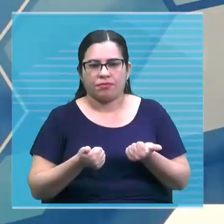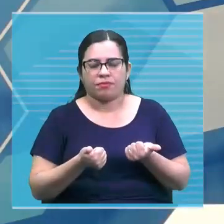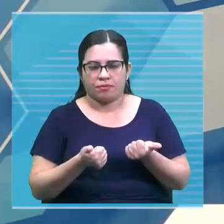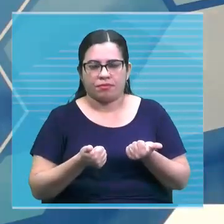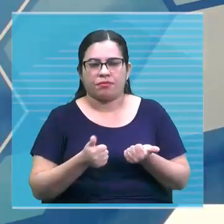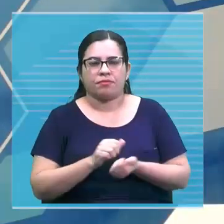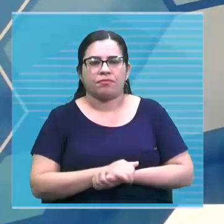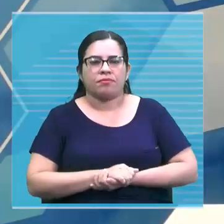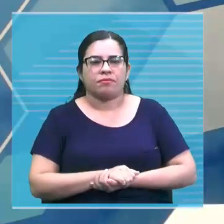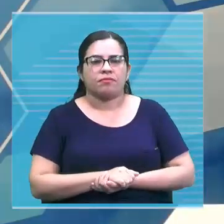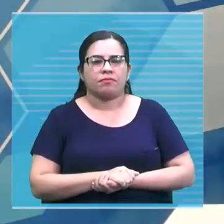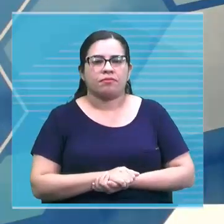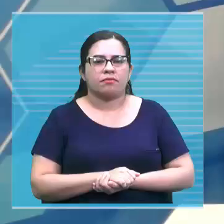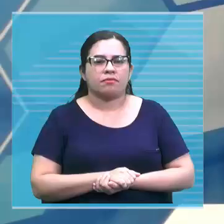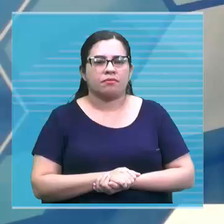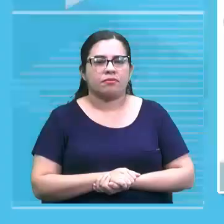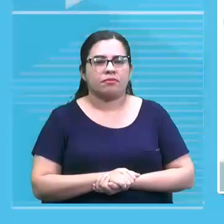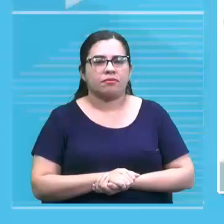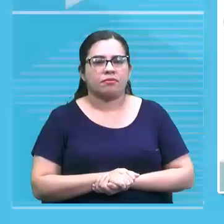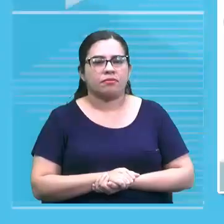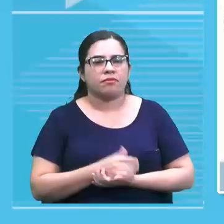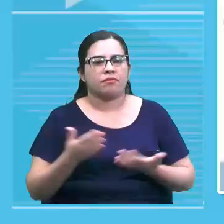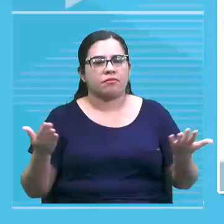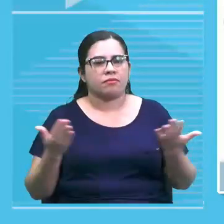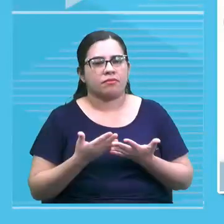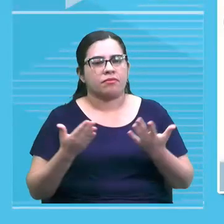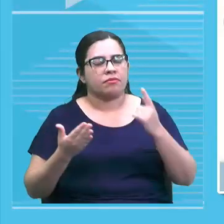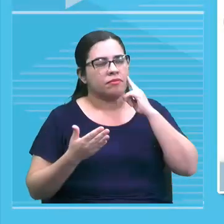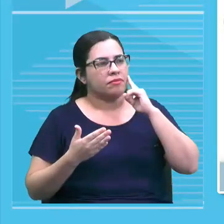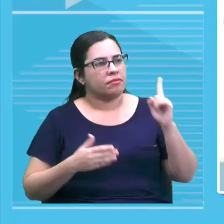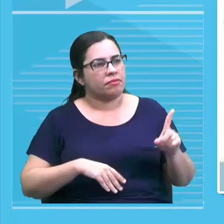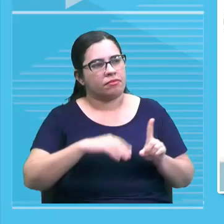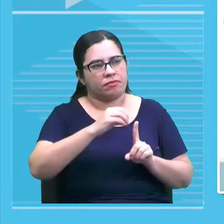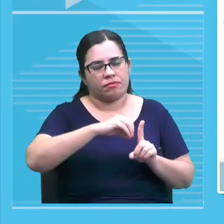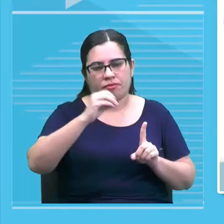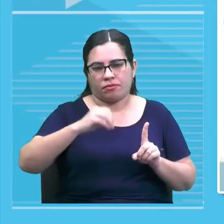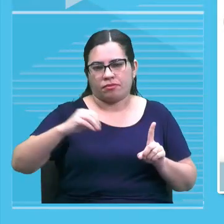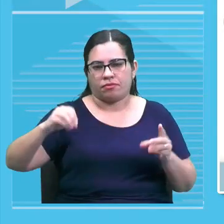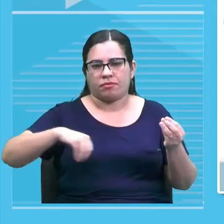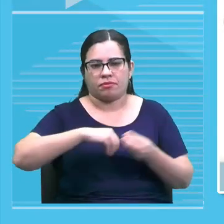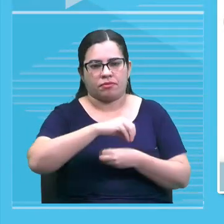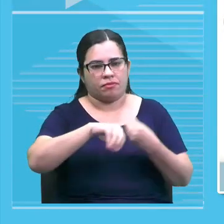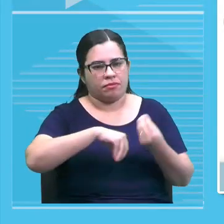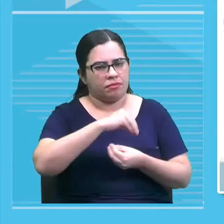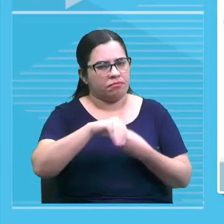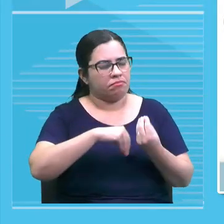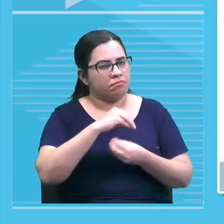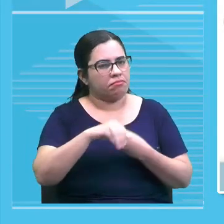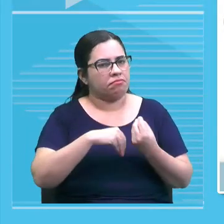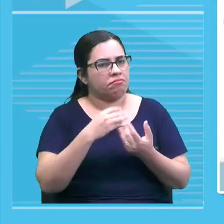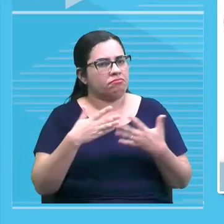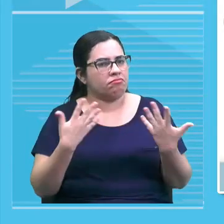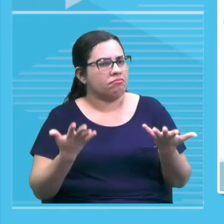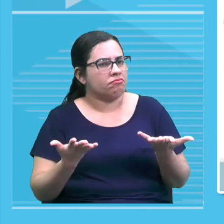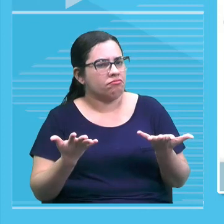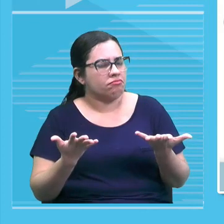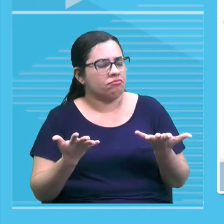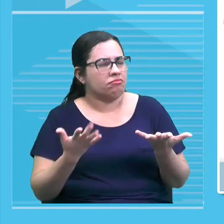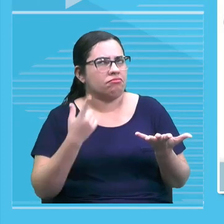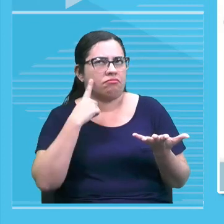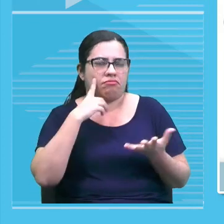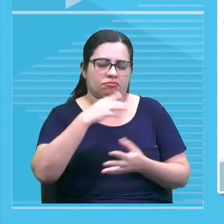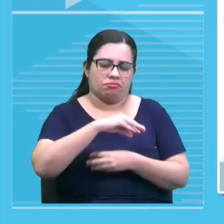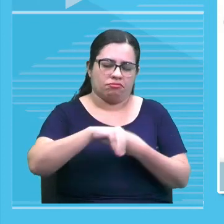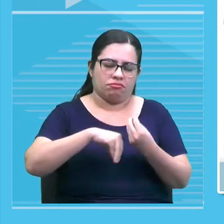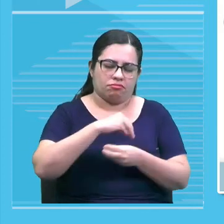galerinha vamos para as ondas mistas a professor mista eu só lembro de mistura